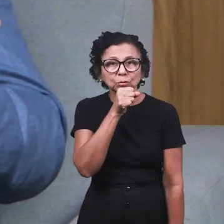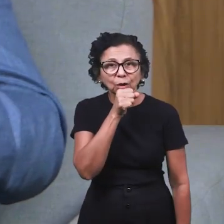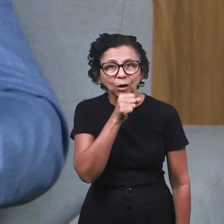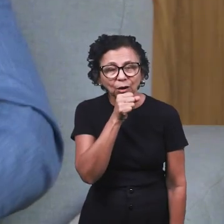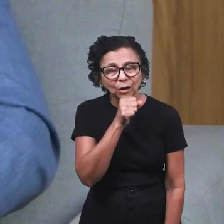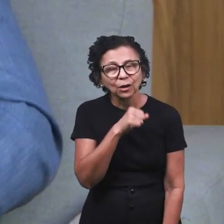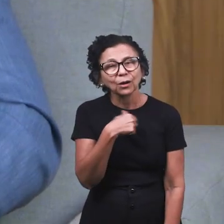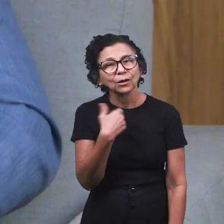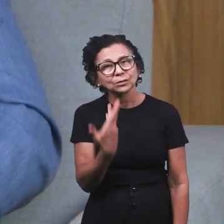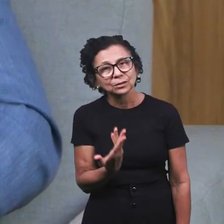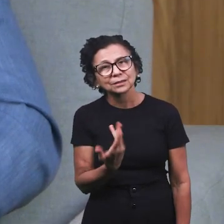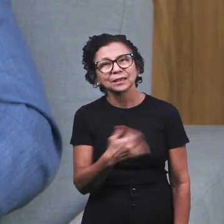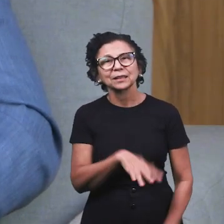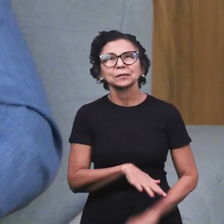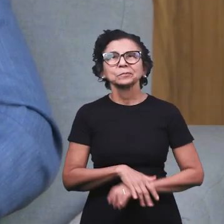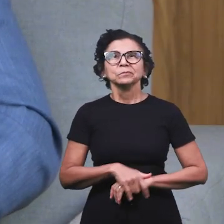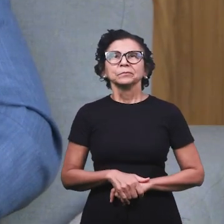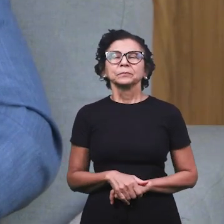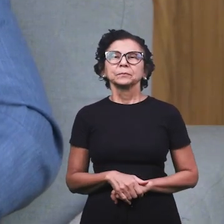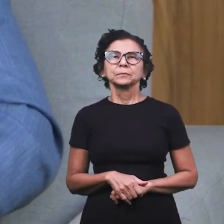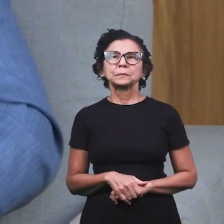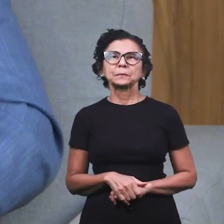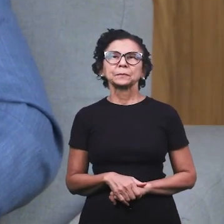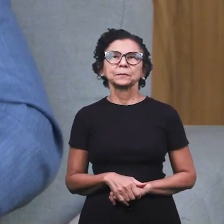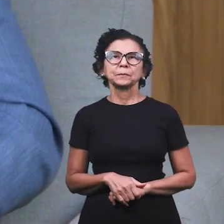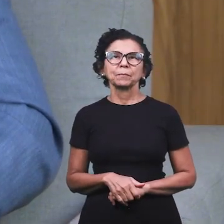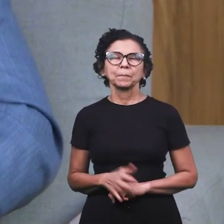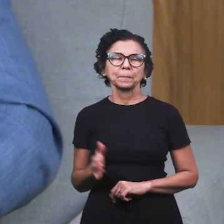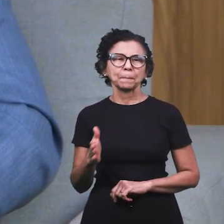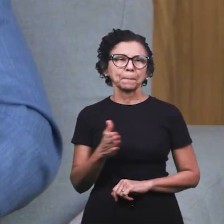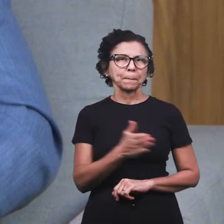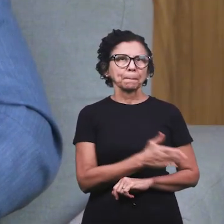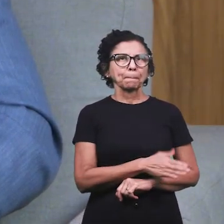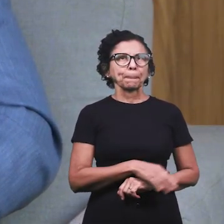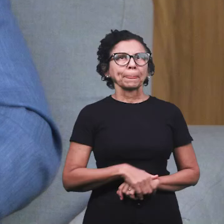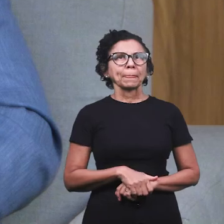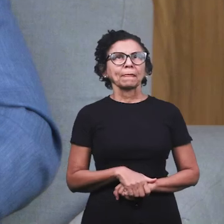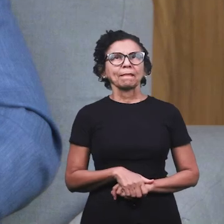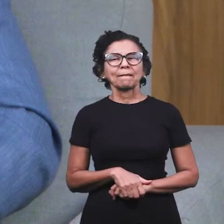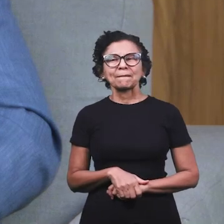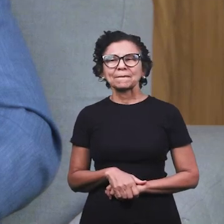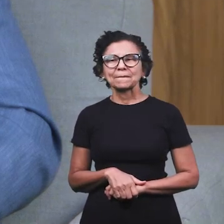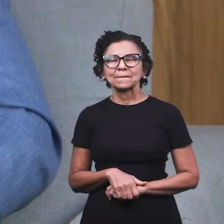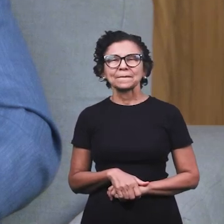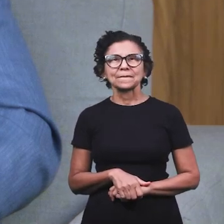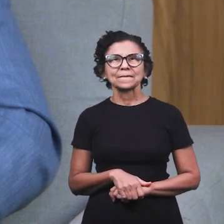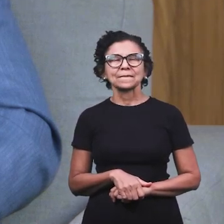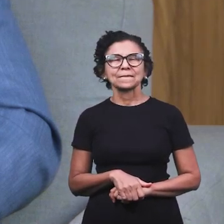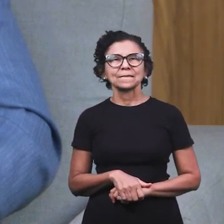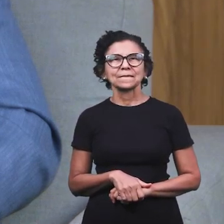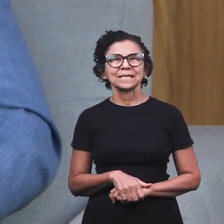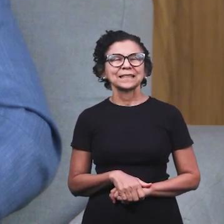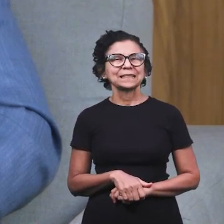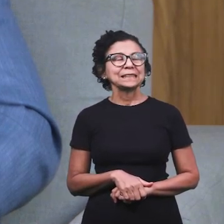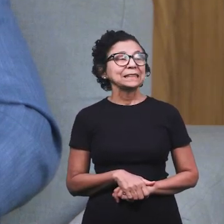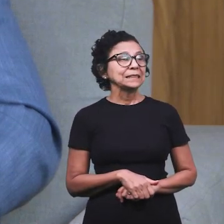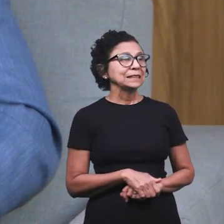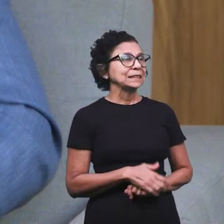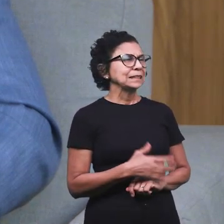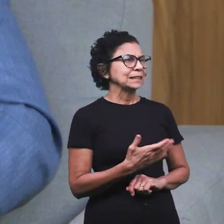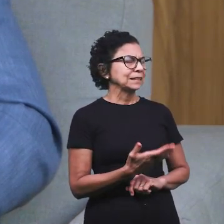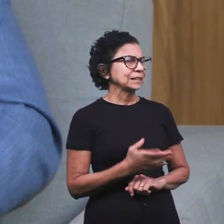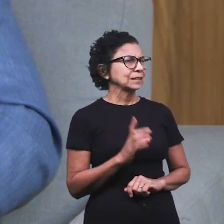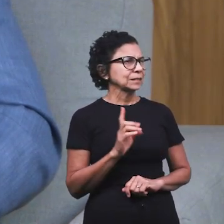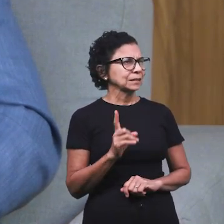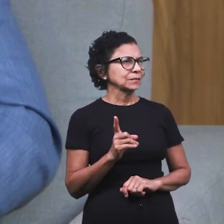fazem parte e são uma bênção. Pastor Silvano, o nosso irmão Paulo aqui contou a sua experiência de